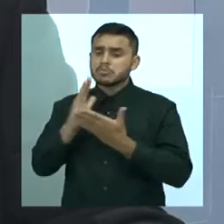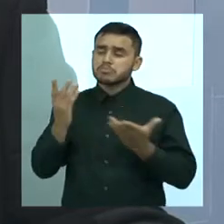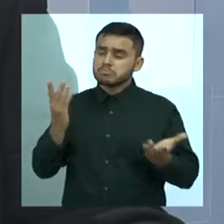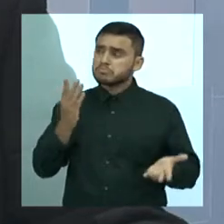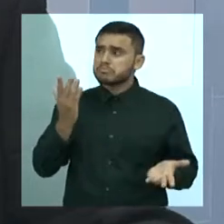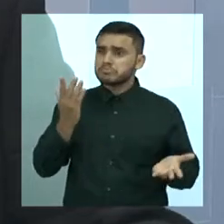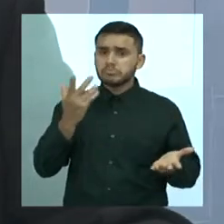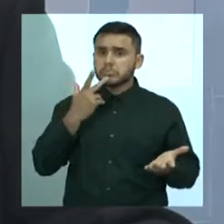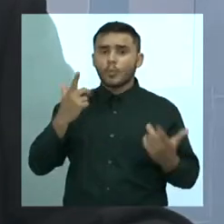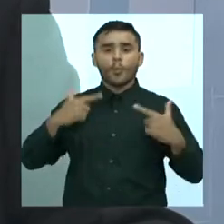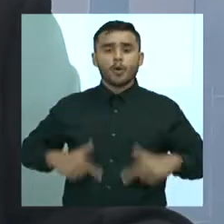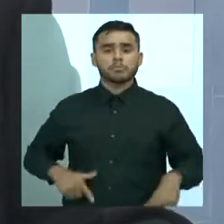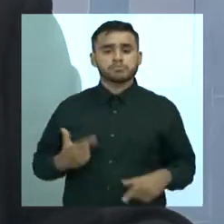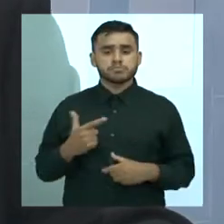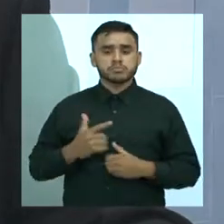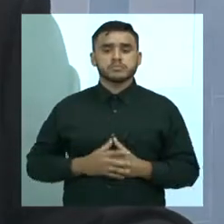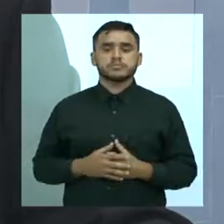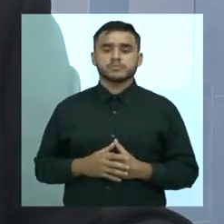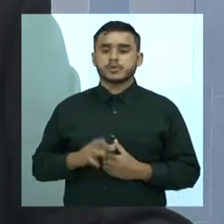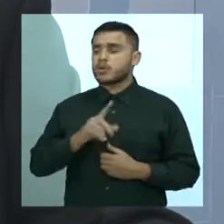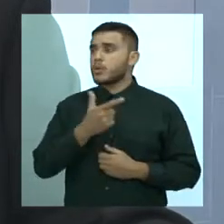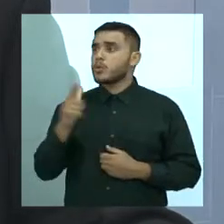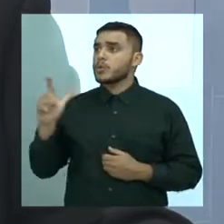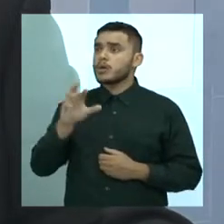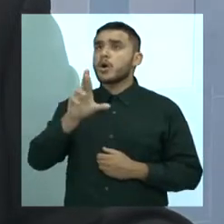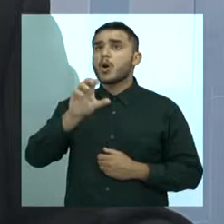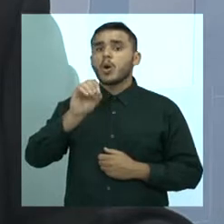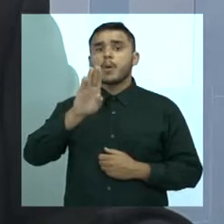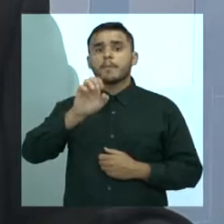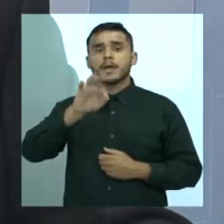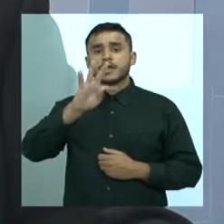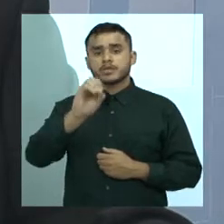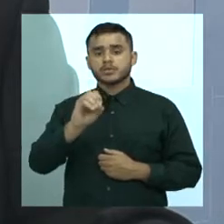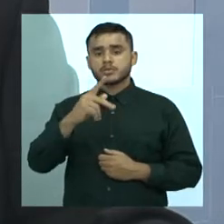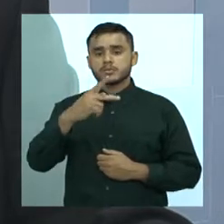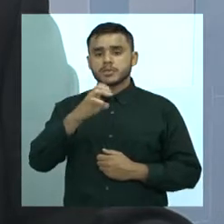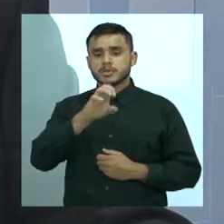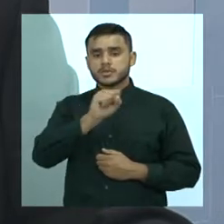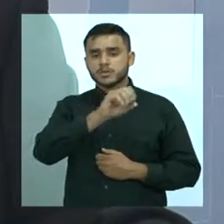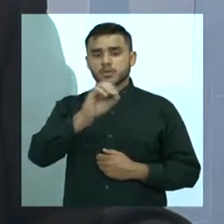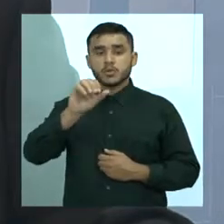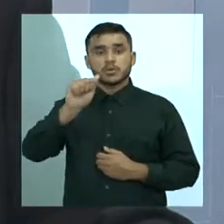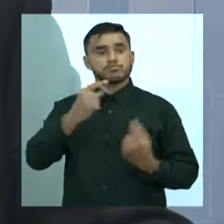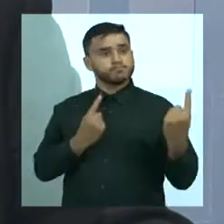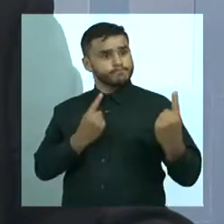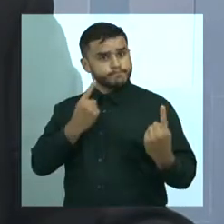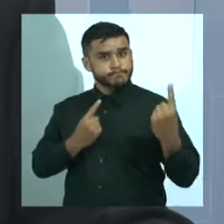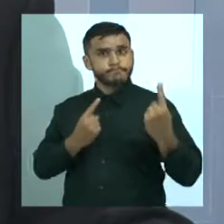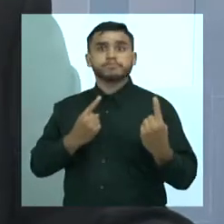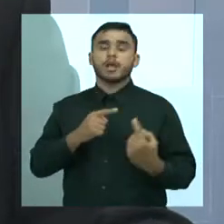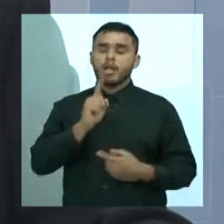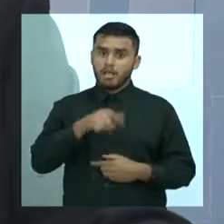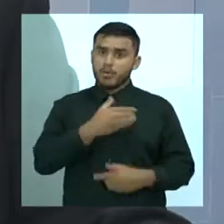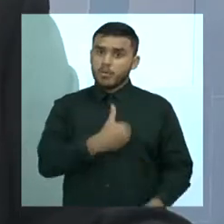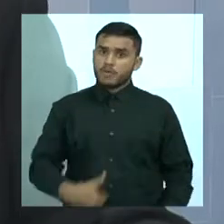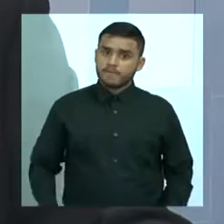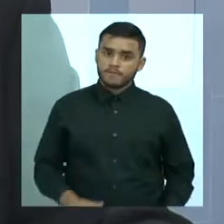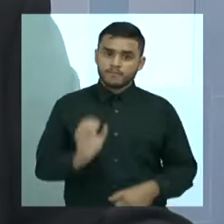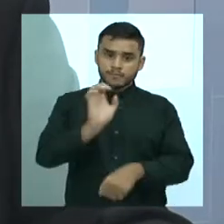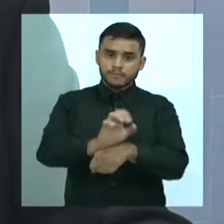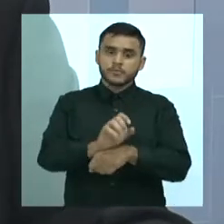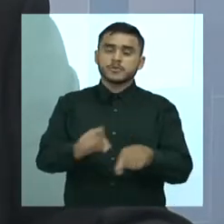nenhum. Roberto Pessoa, adversário aqui no estado e no município de Fortaleza, aliado do governo federal desde a